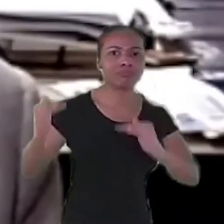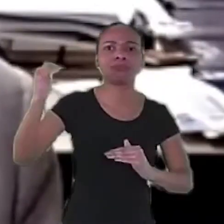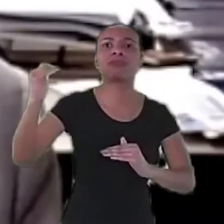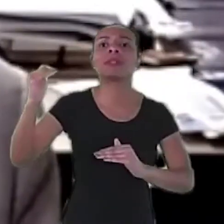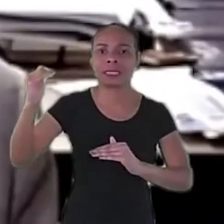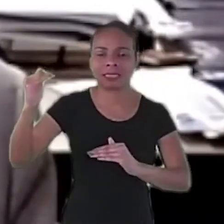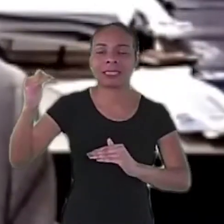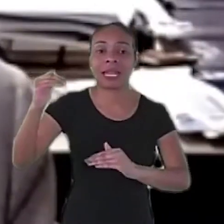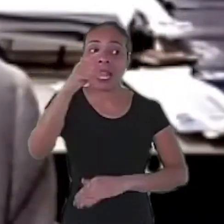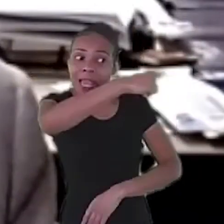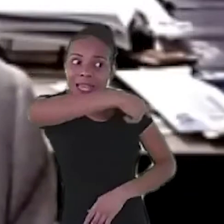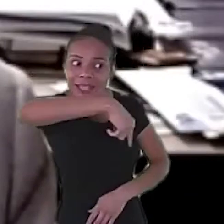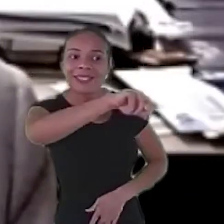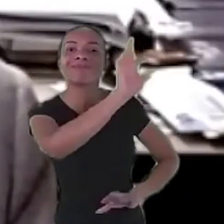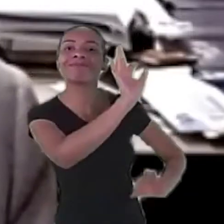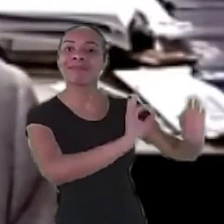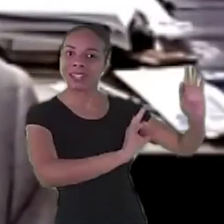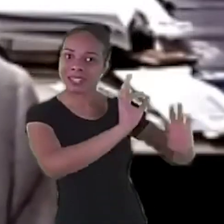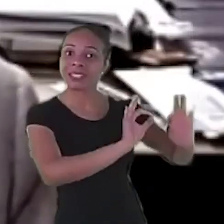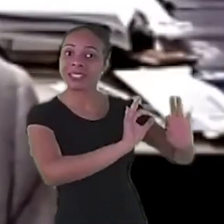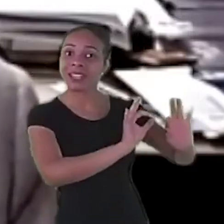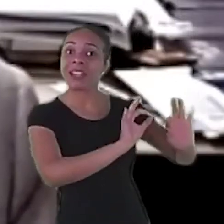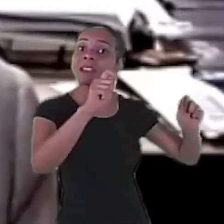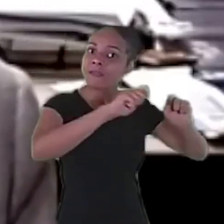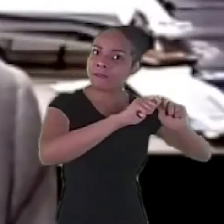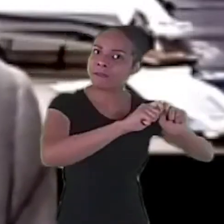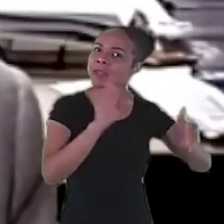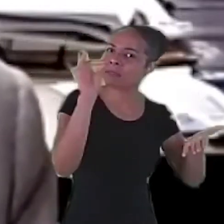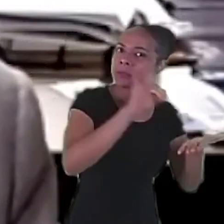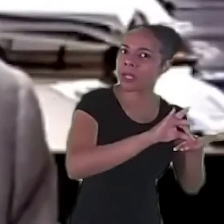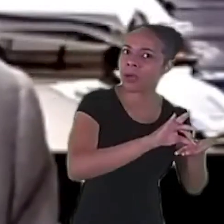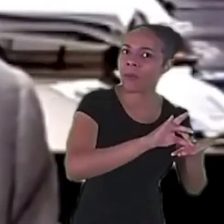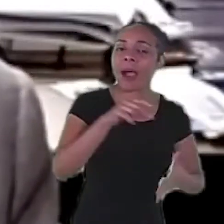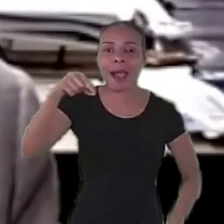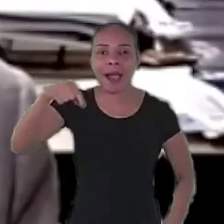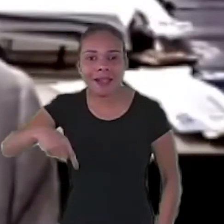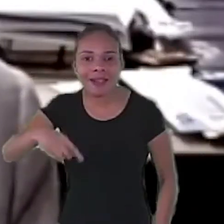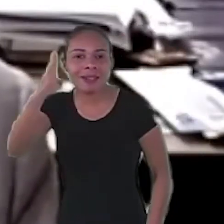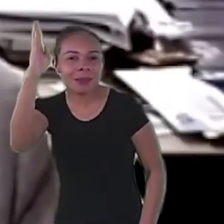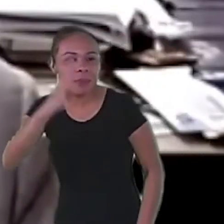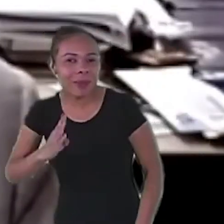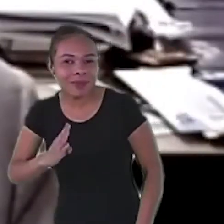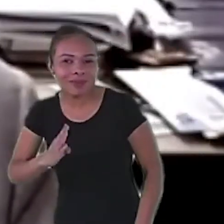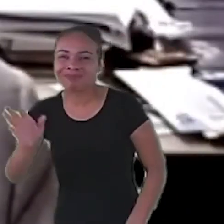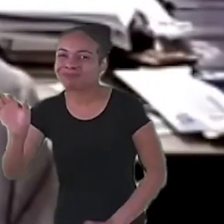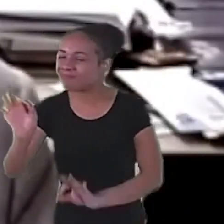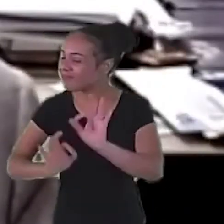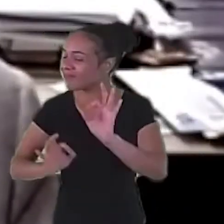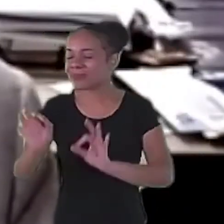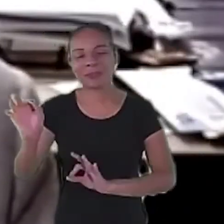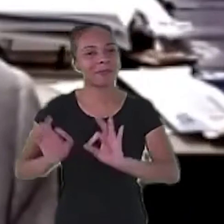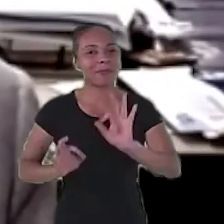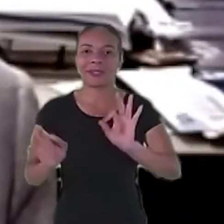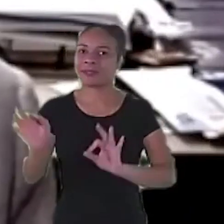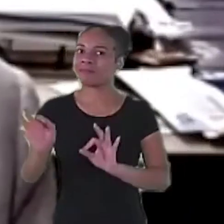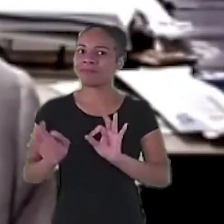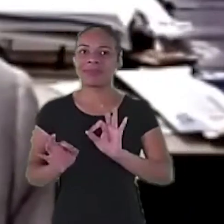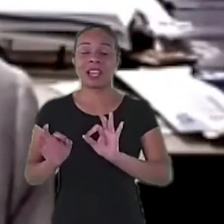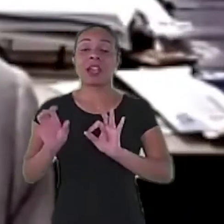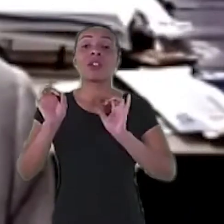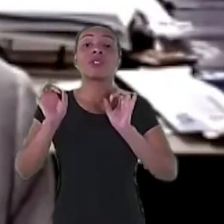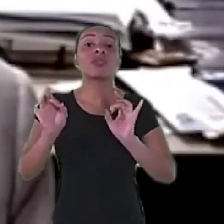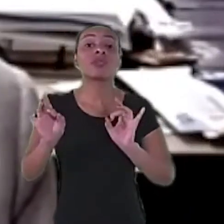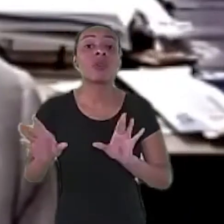o planejamento. O Brasil não planeja. O planejamento do Brasil é livro escrito com objetivo